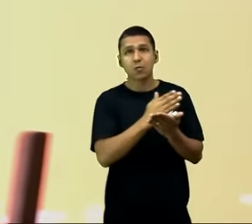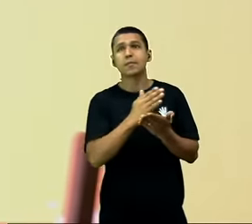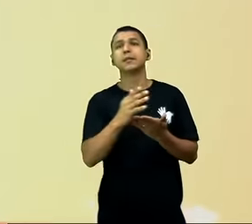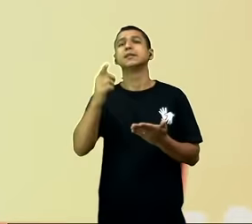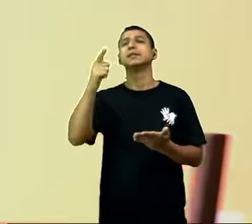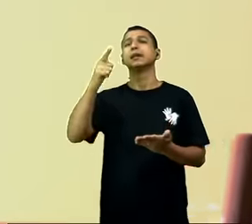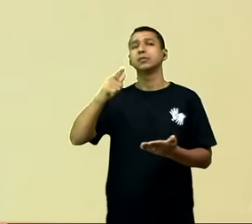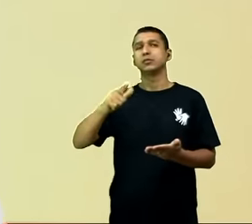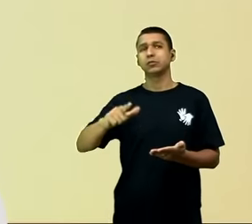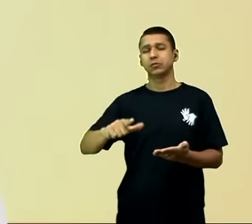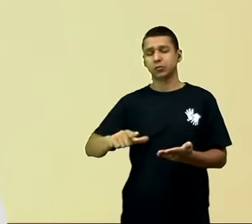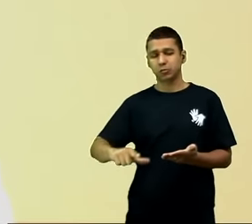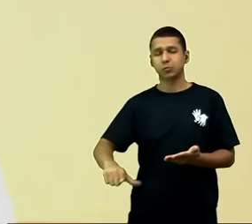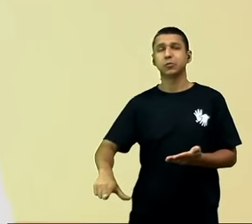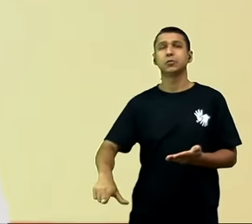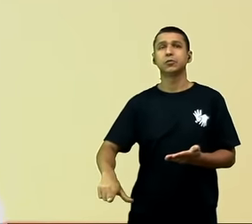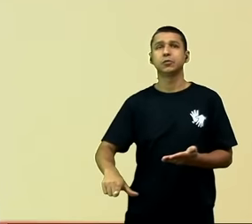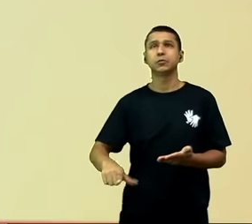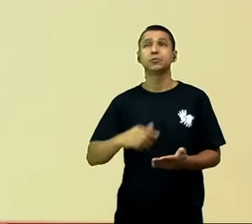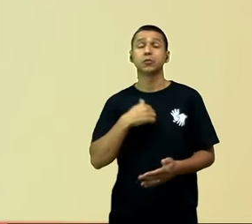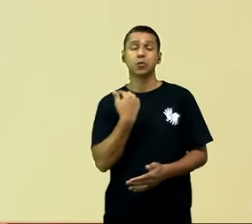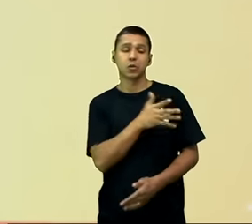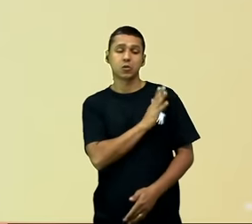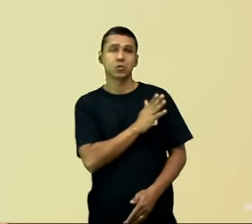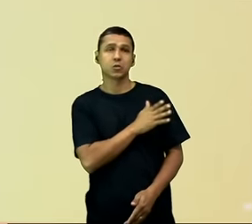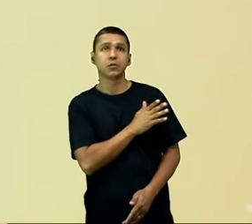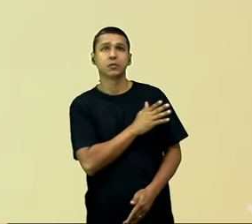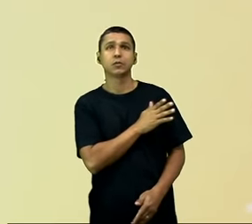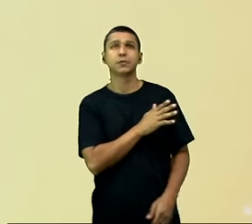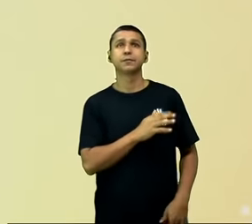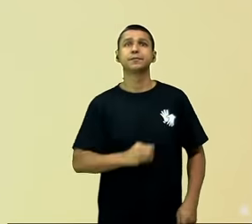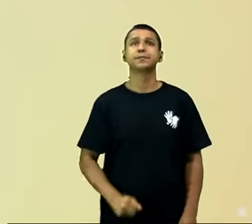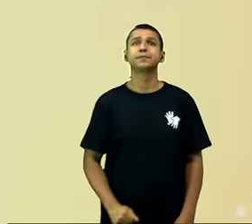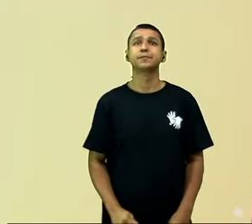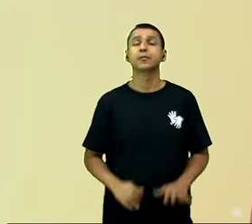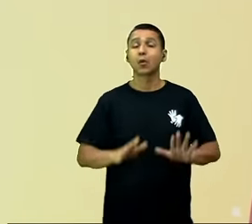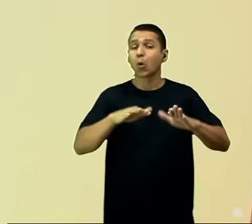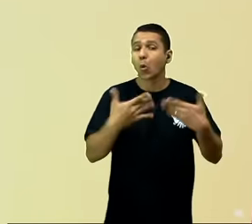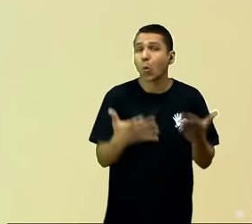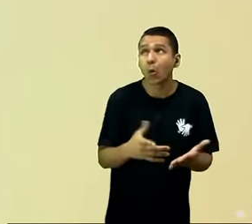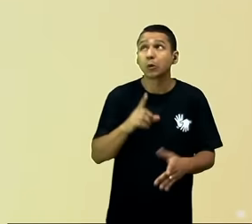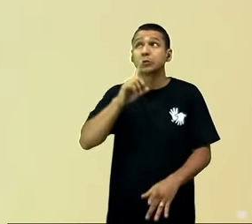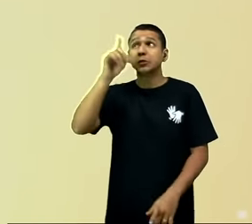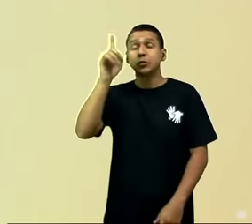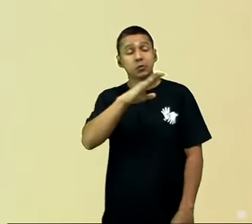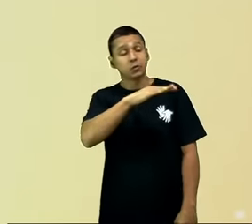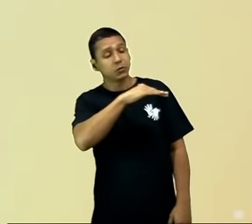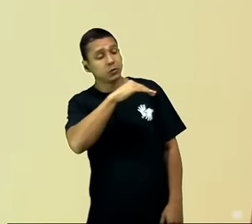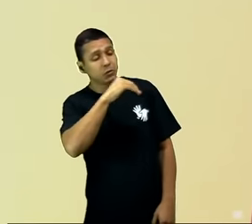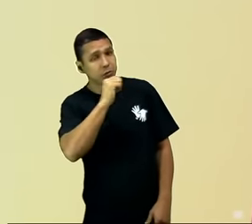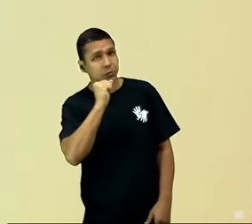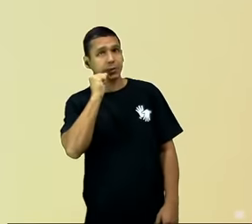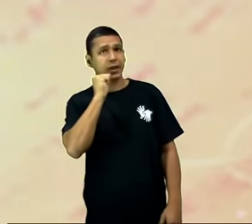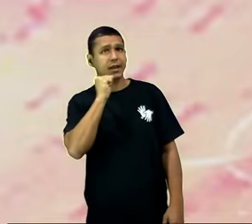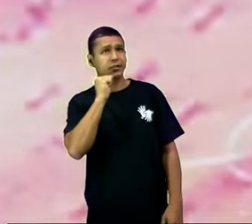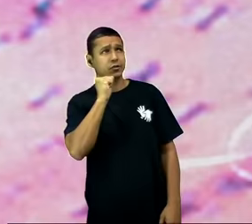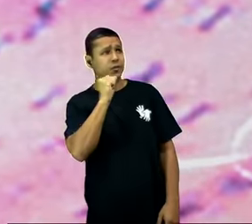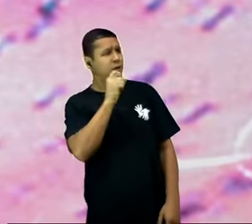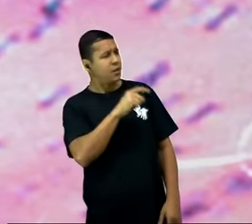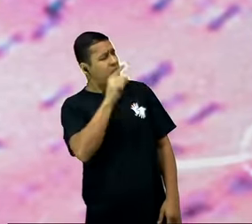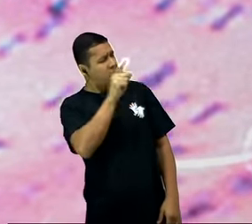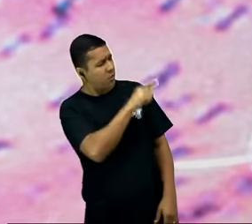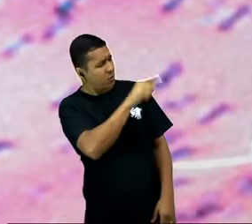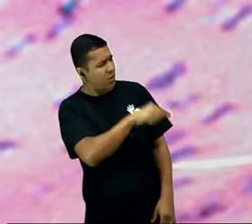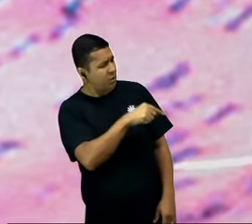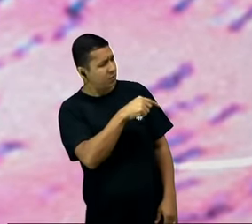Reposicionamento no nosso coração. Eu vou ser um pouco mais claro então. Quando Deus te pede algo, nem sempre ele vai estar anulando aquilo na tua vida